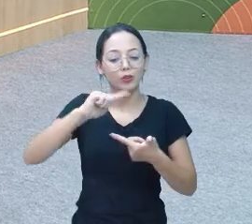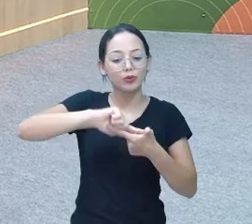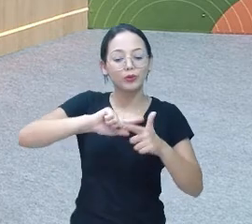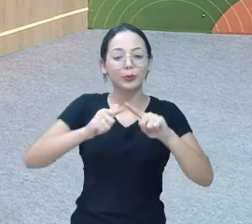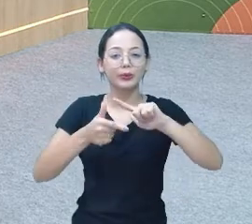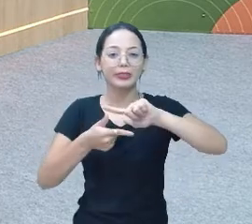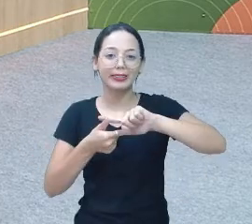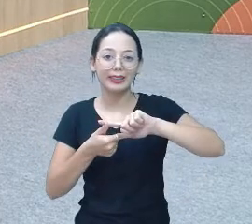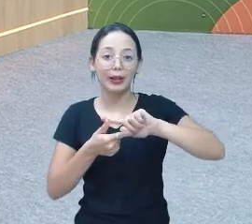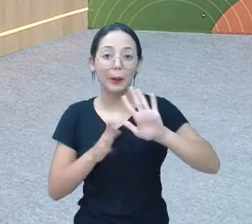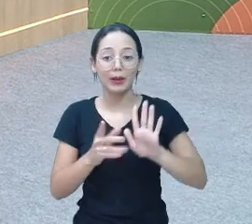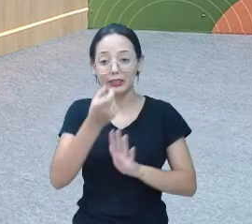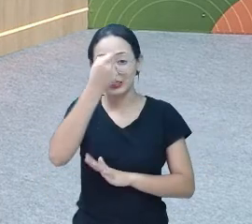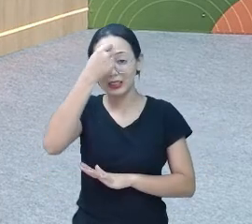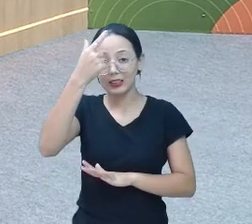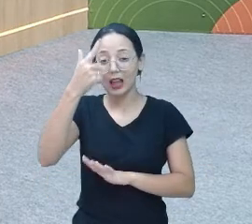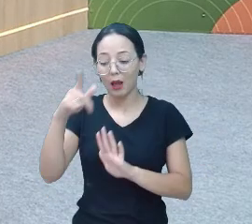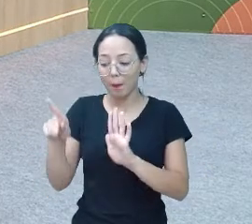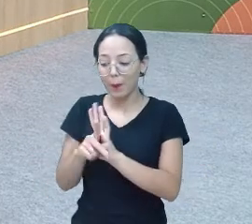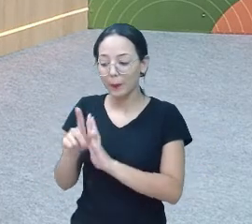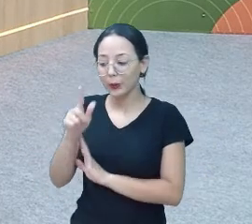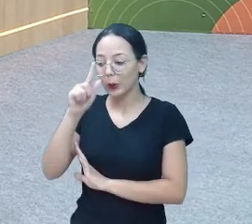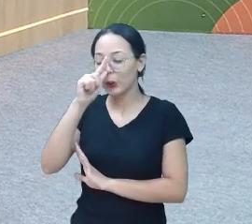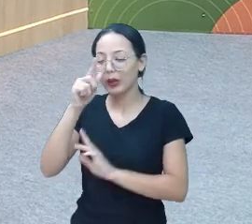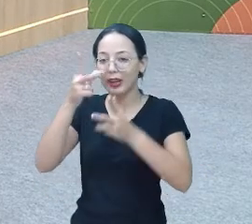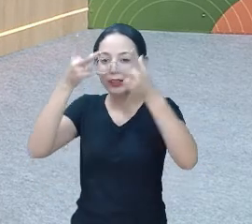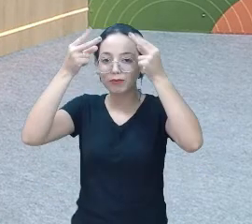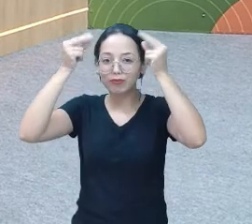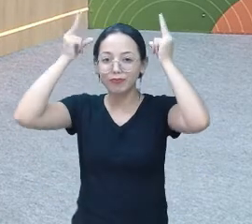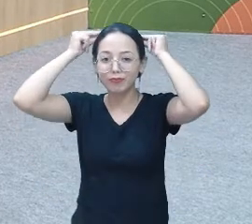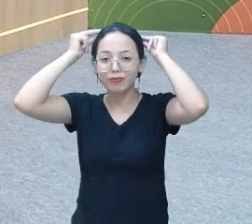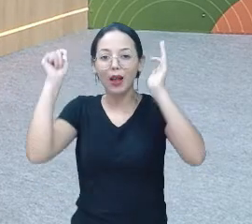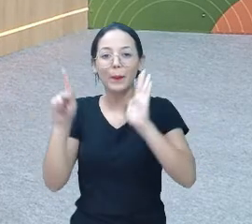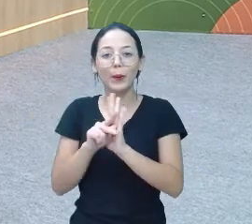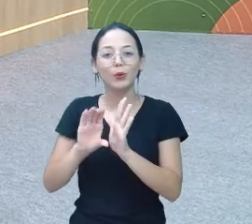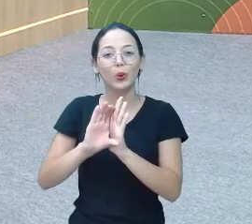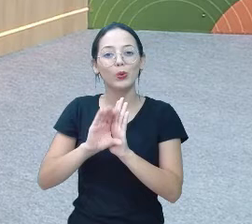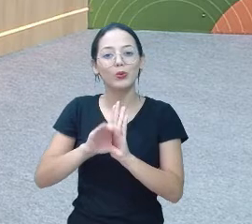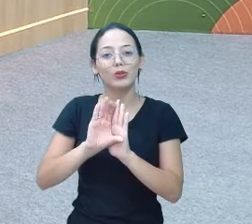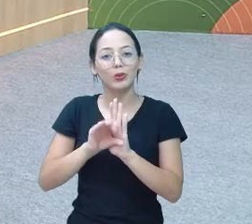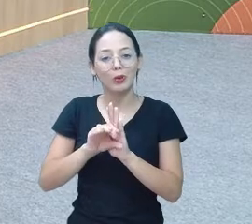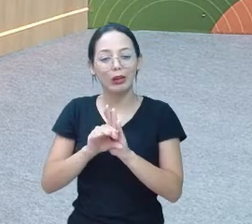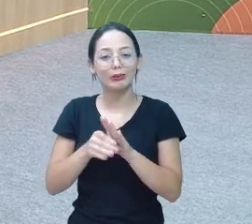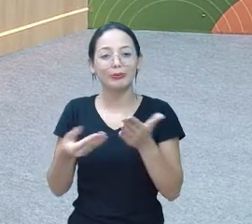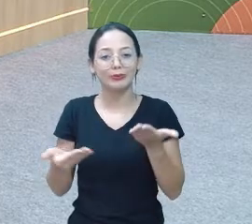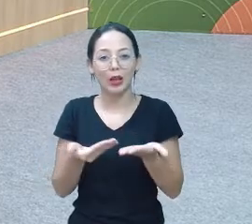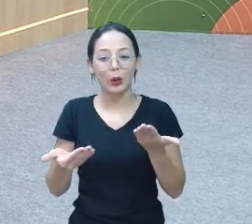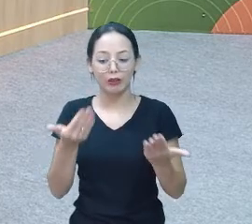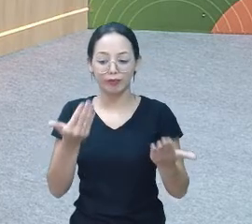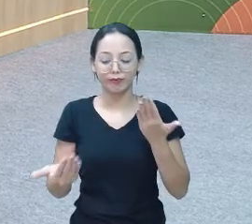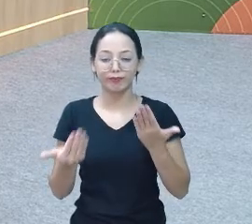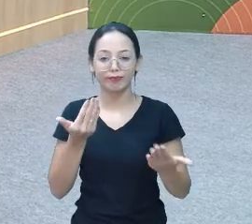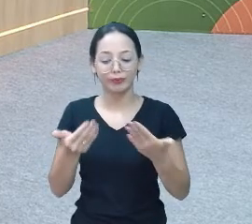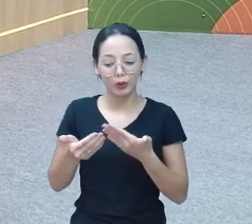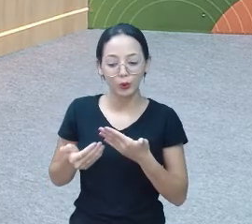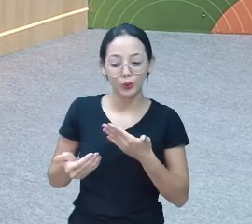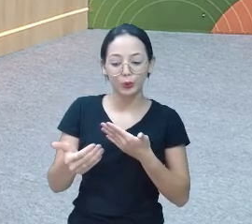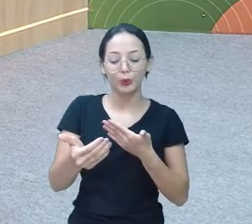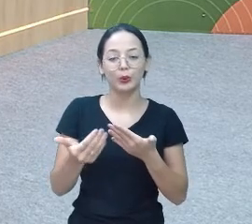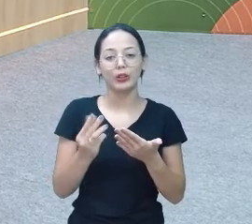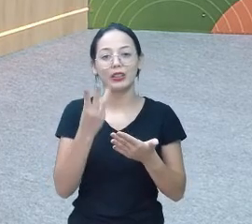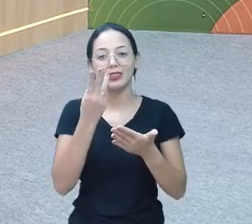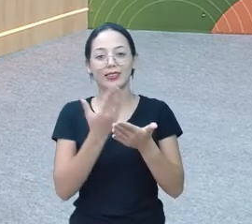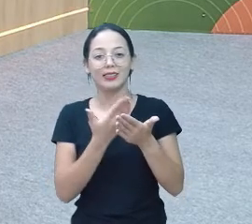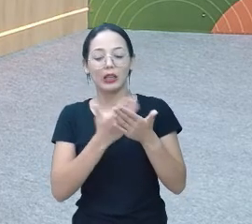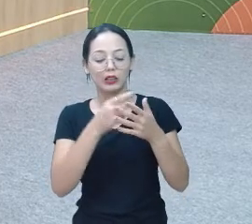geometria, enquanto a ideia da geometria grega é uma geometria mais conceitual. A gente vai ver isso muito nesse bloco de 3